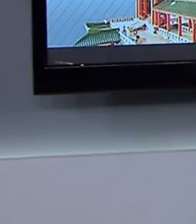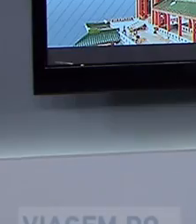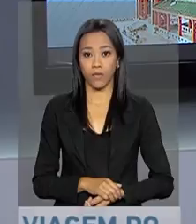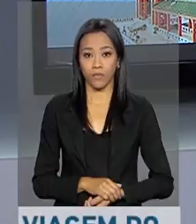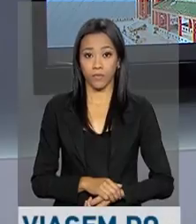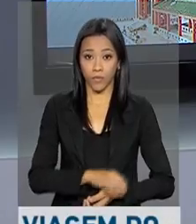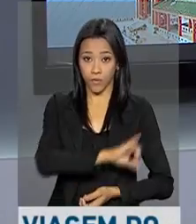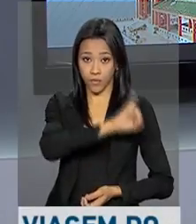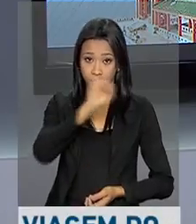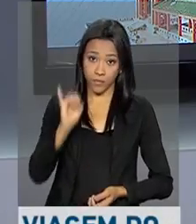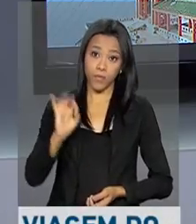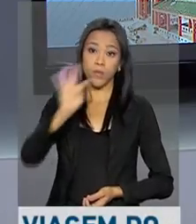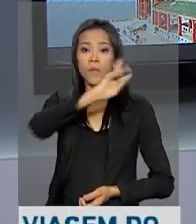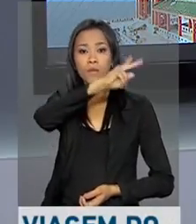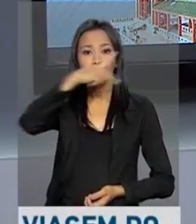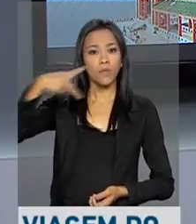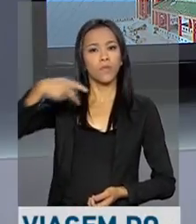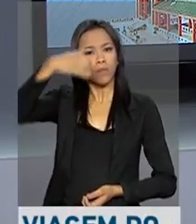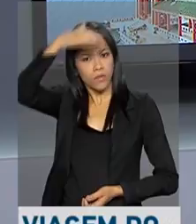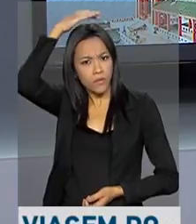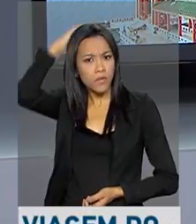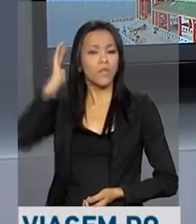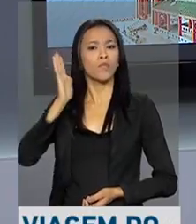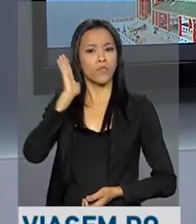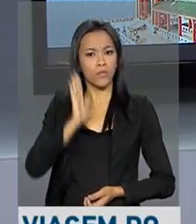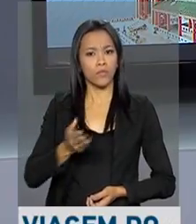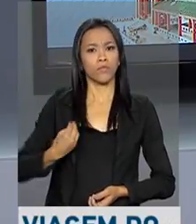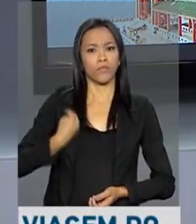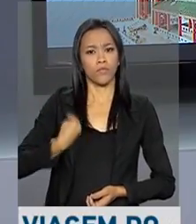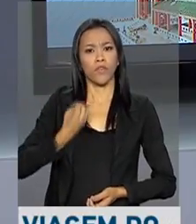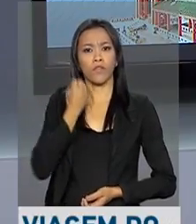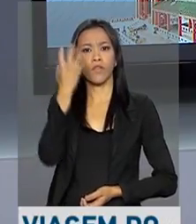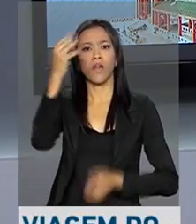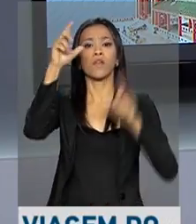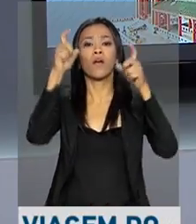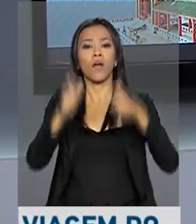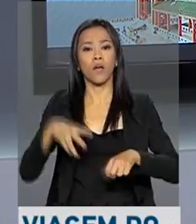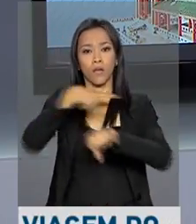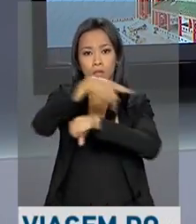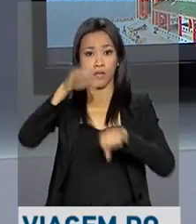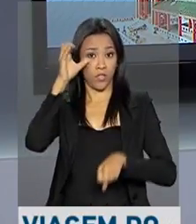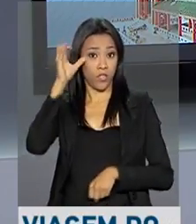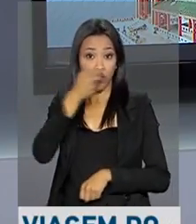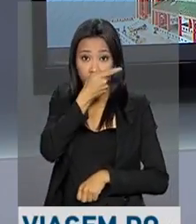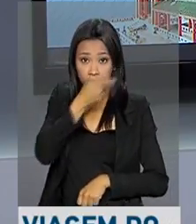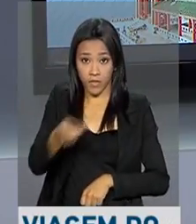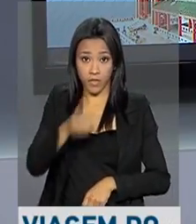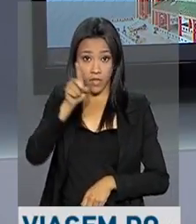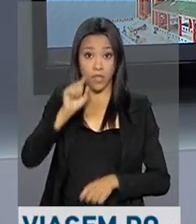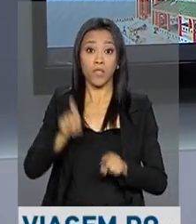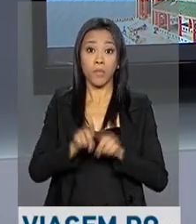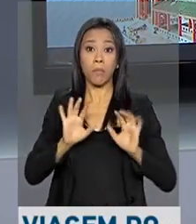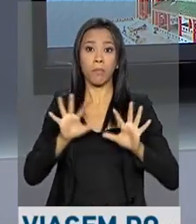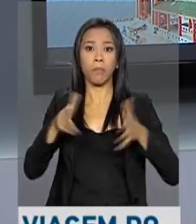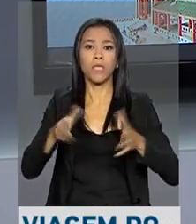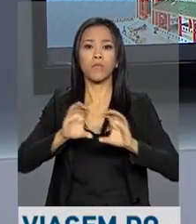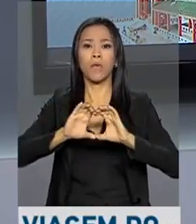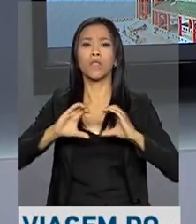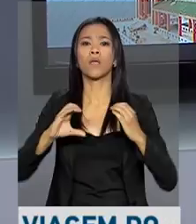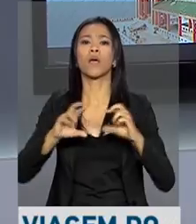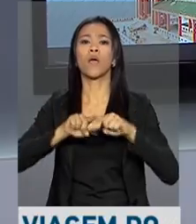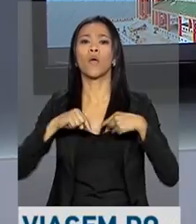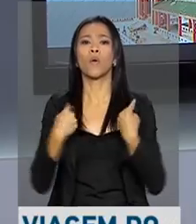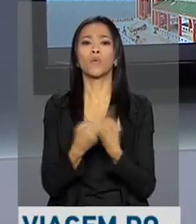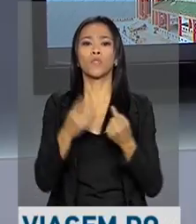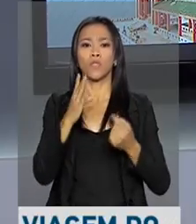olá o presidente michel temer está em viagem à china para a visita de estado e para participar da reunião de cúpula do